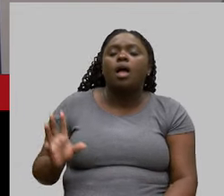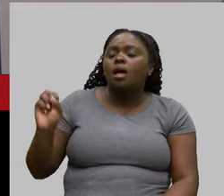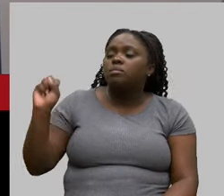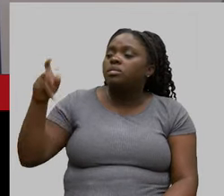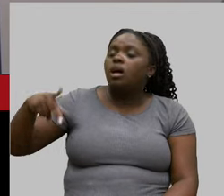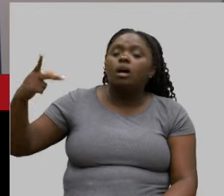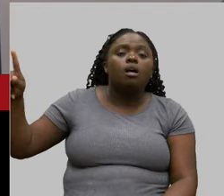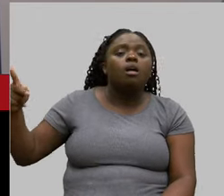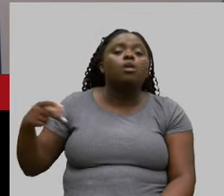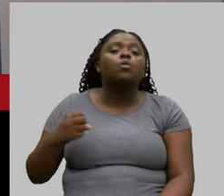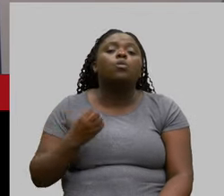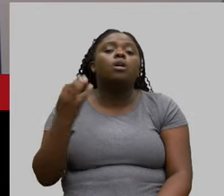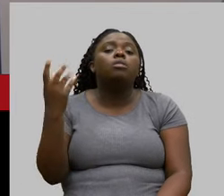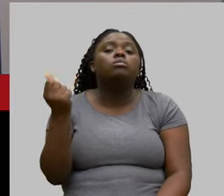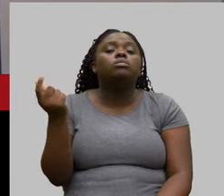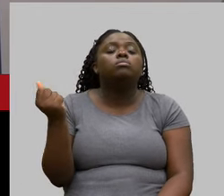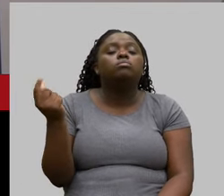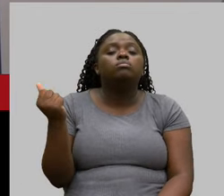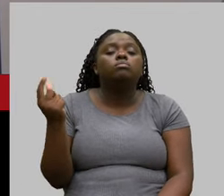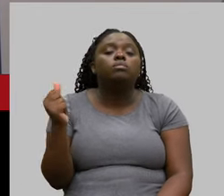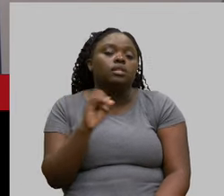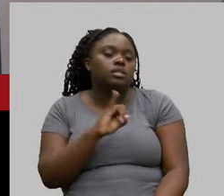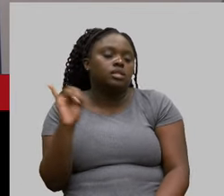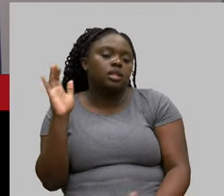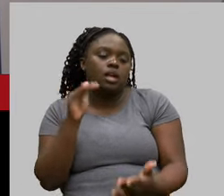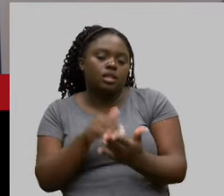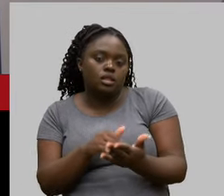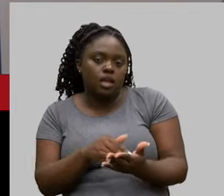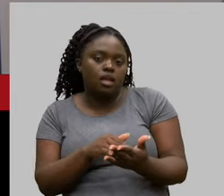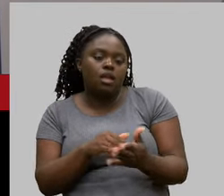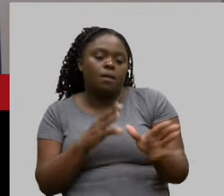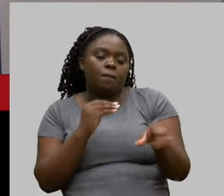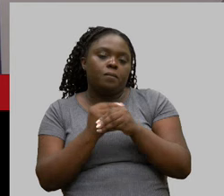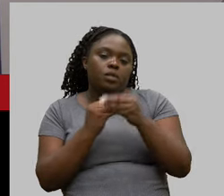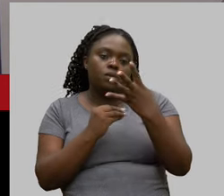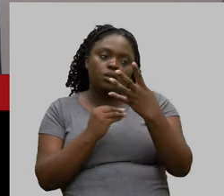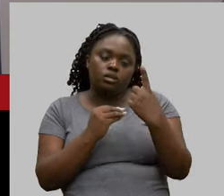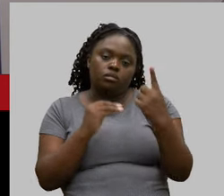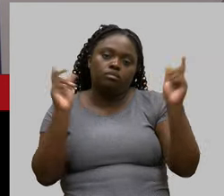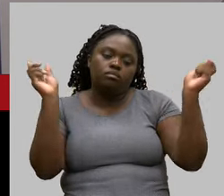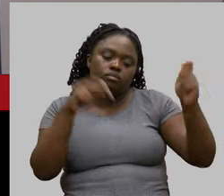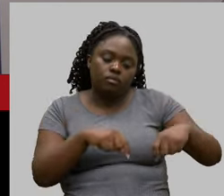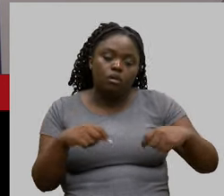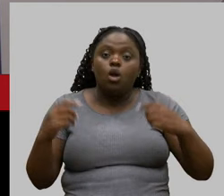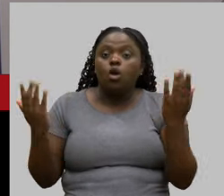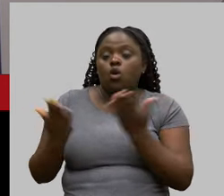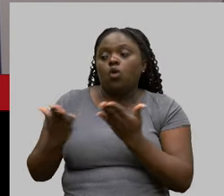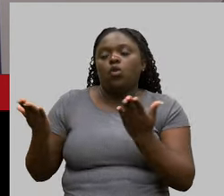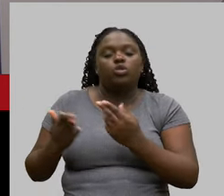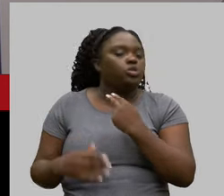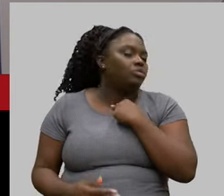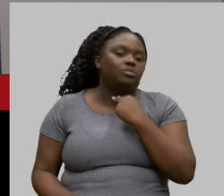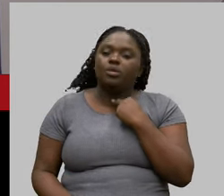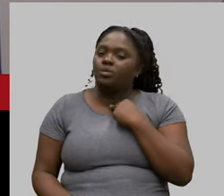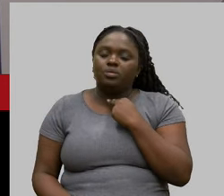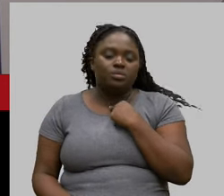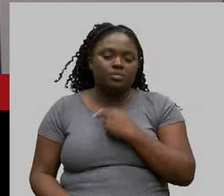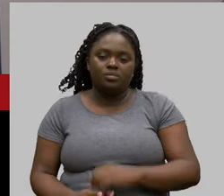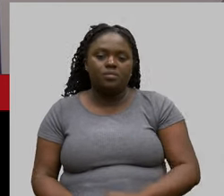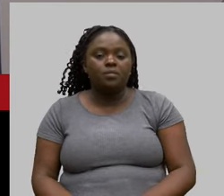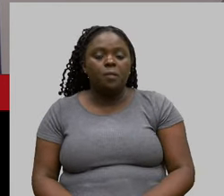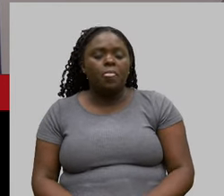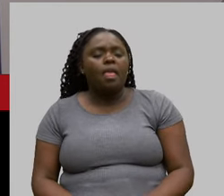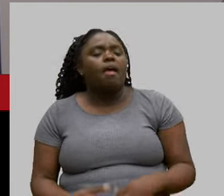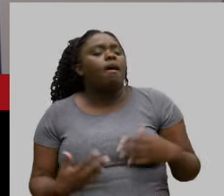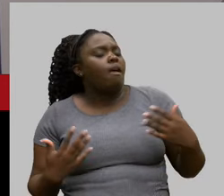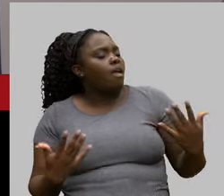fosse até emenda 41 eu poderia dizer hoje eu não posso mais dizer Doutor Qual é